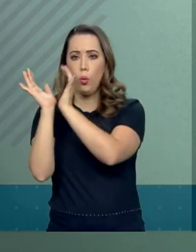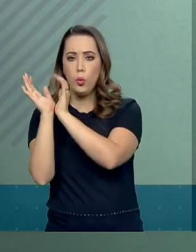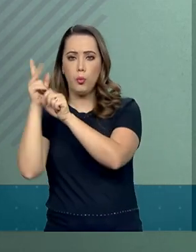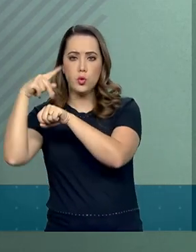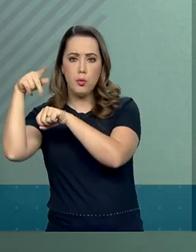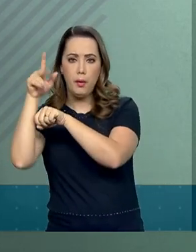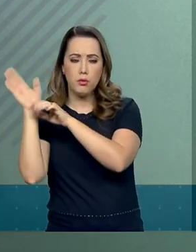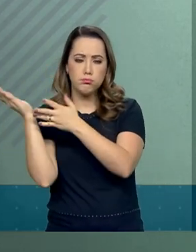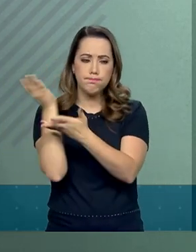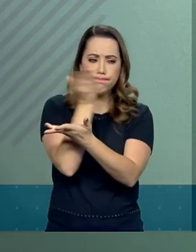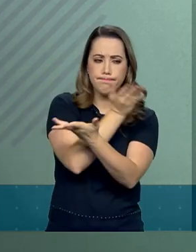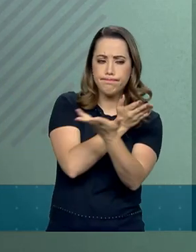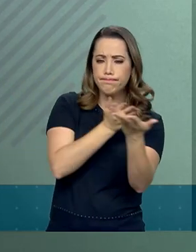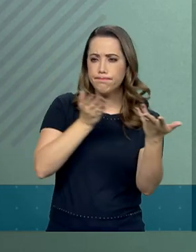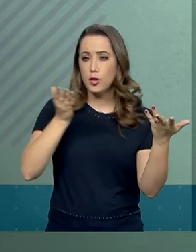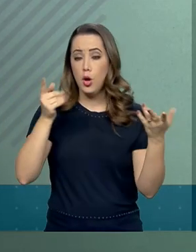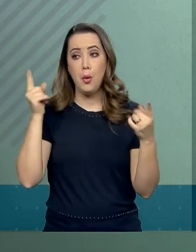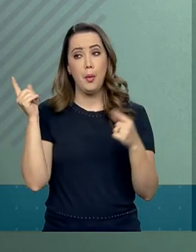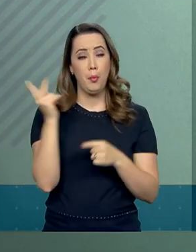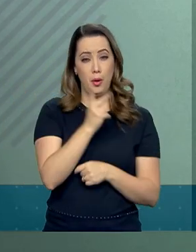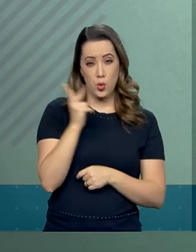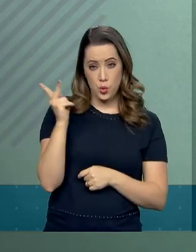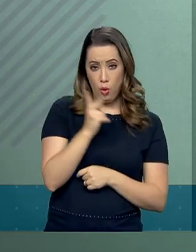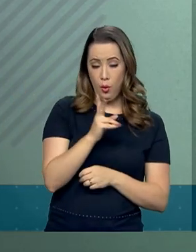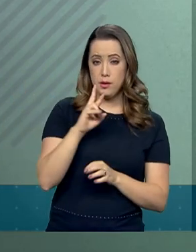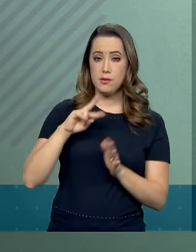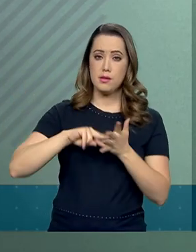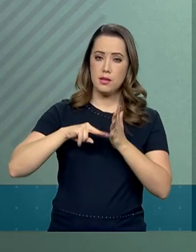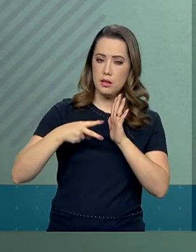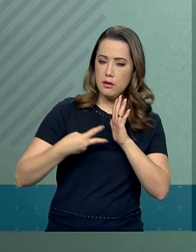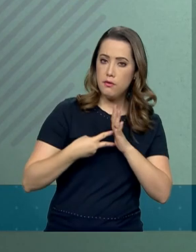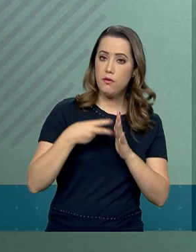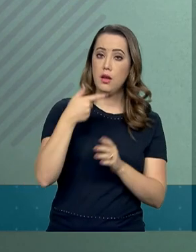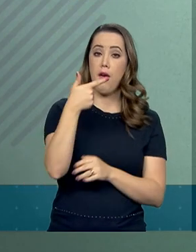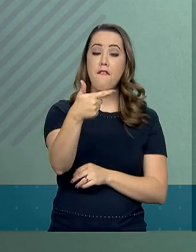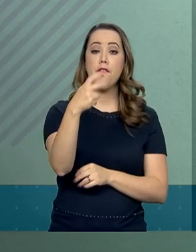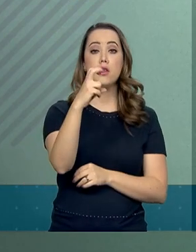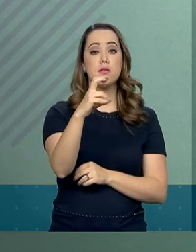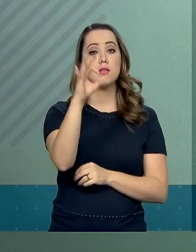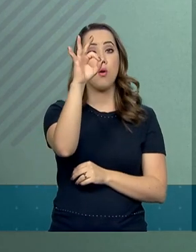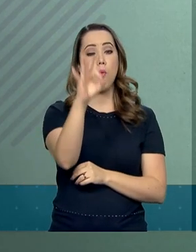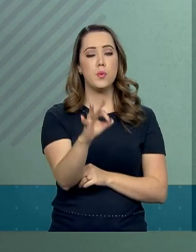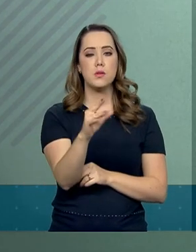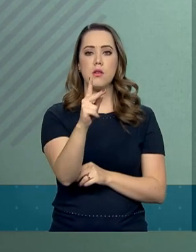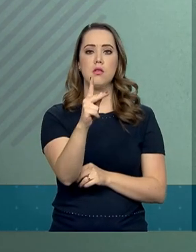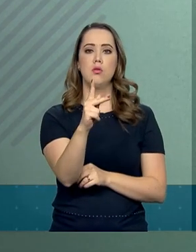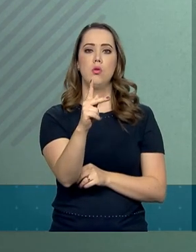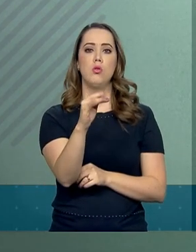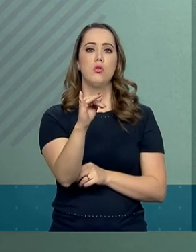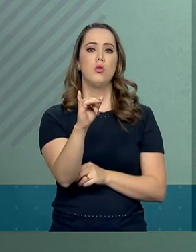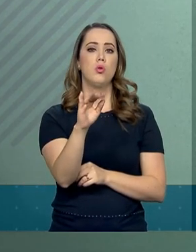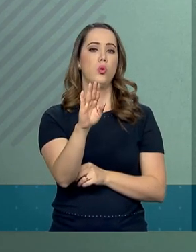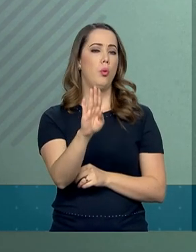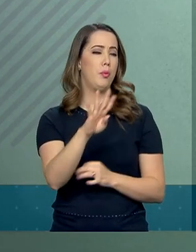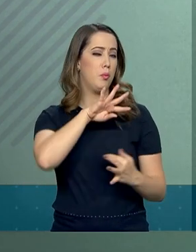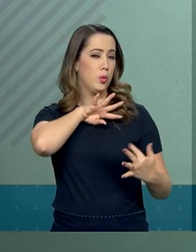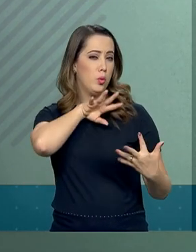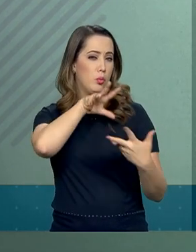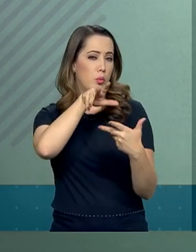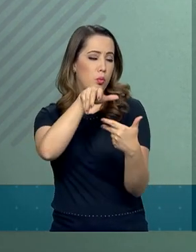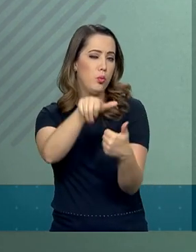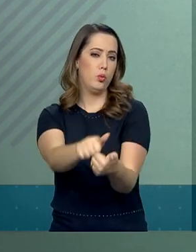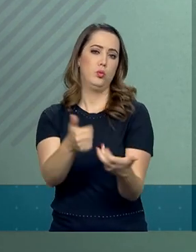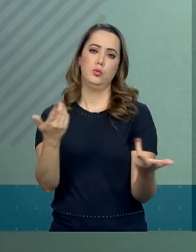juntos cerca de 25% do pib mundial em um mercado de 780